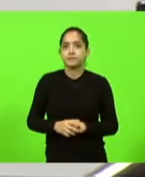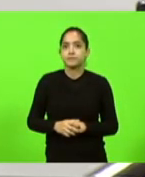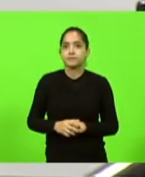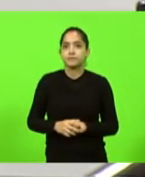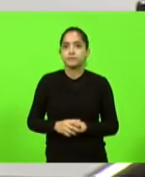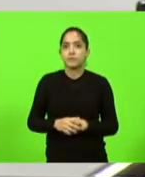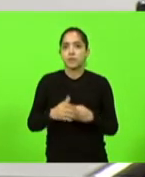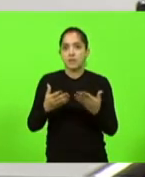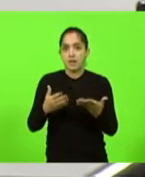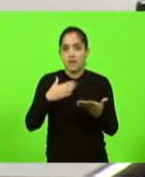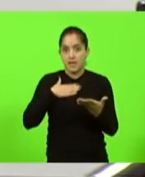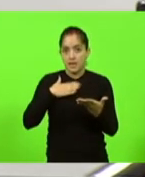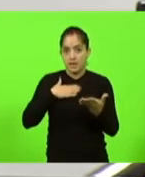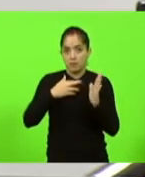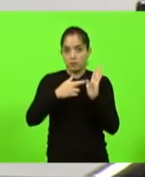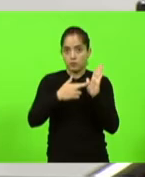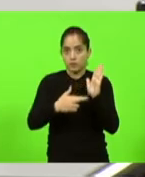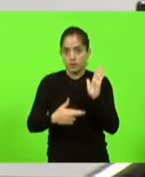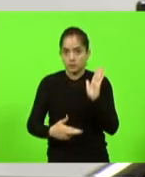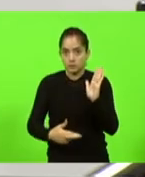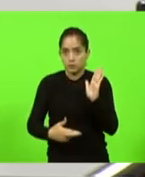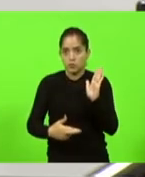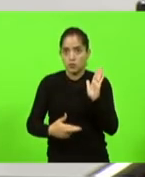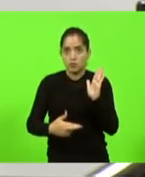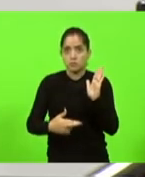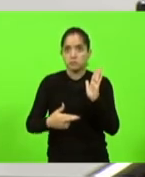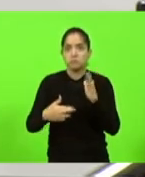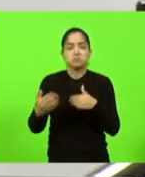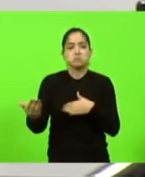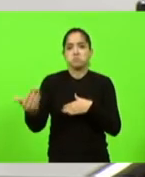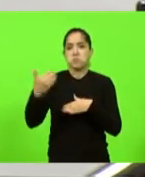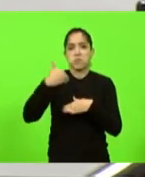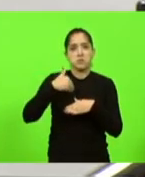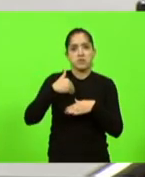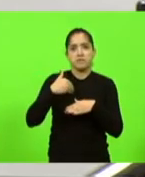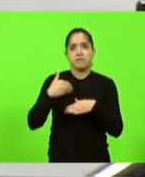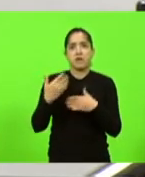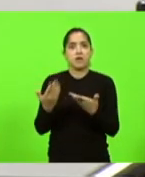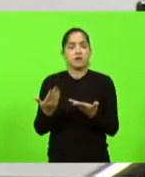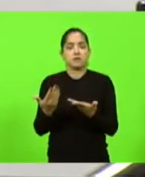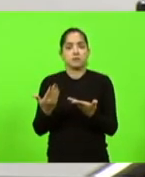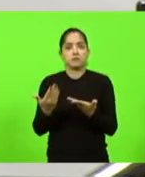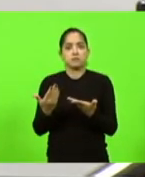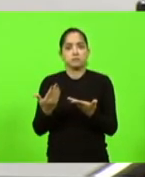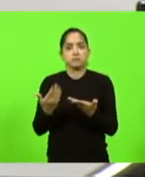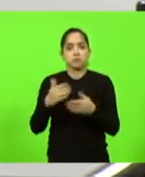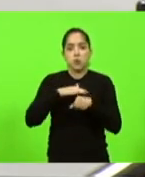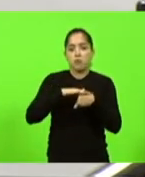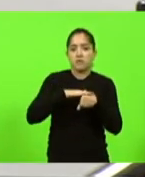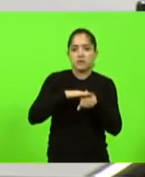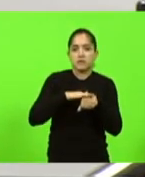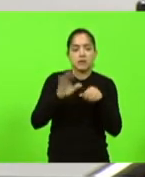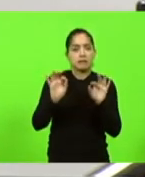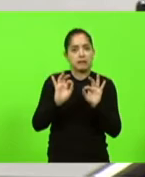Eu, na condição de relator, não fui procurado por nenhum representante dessas entidades. Zero.